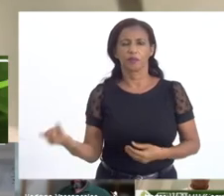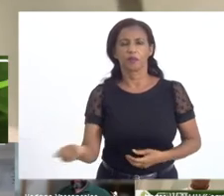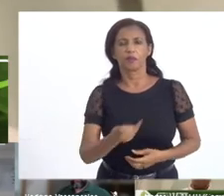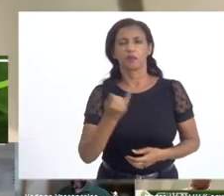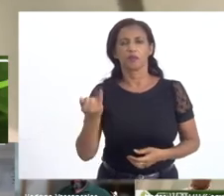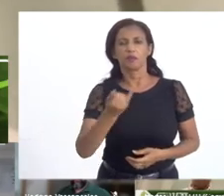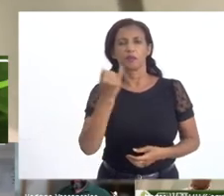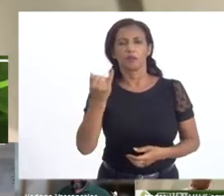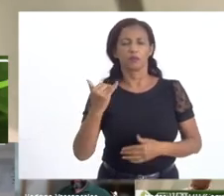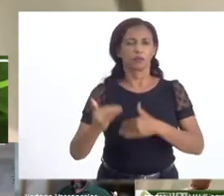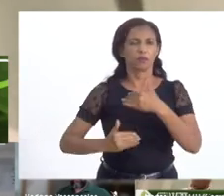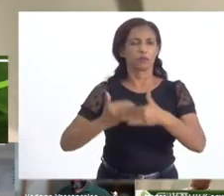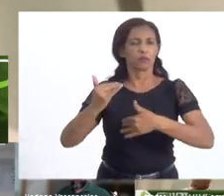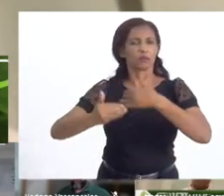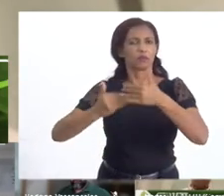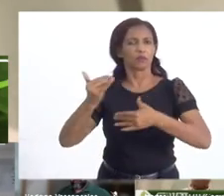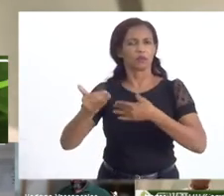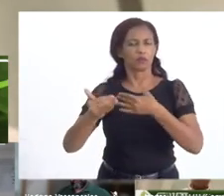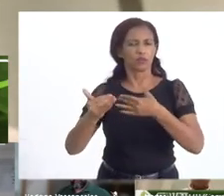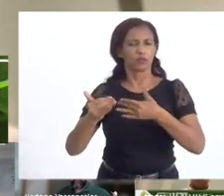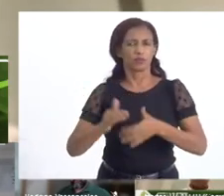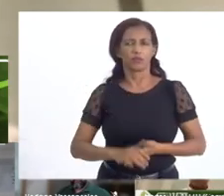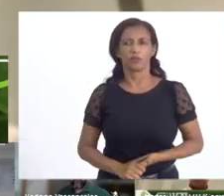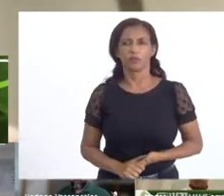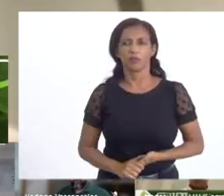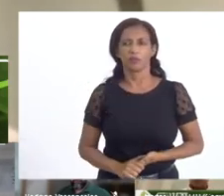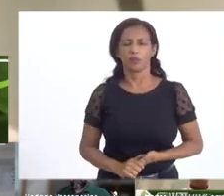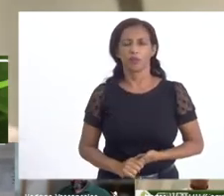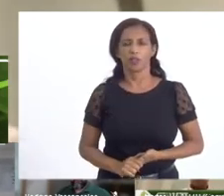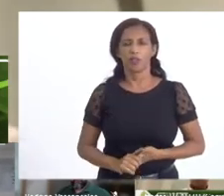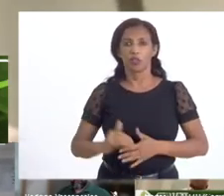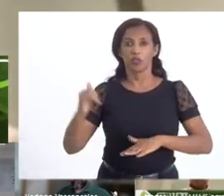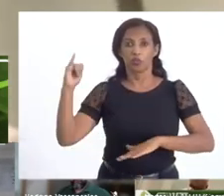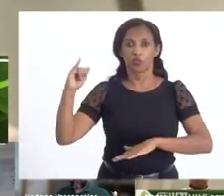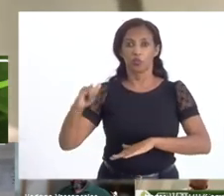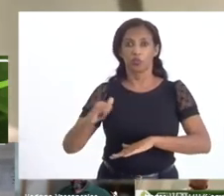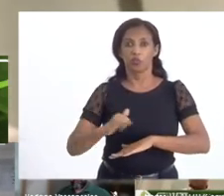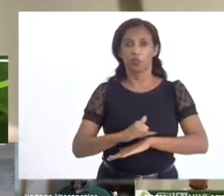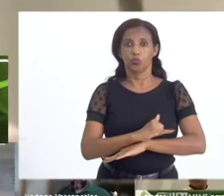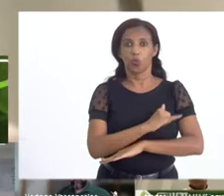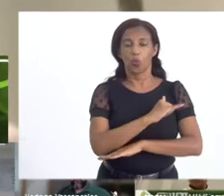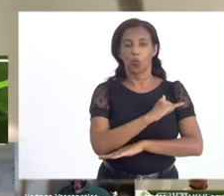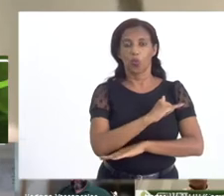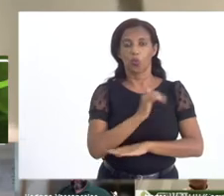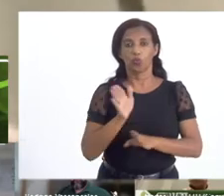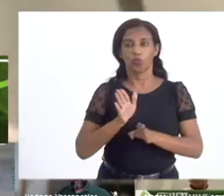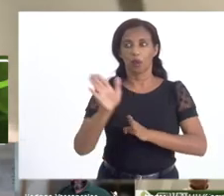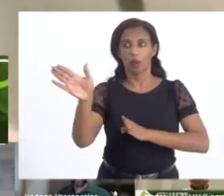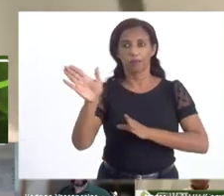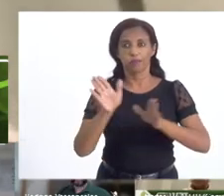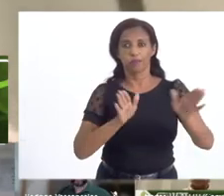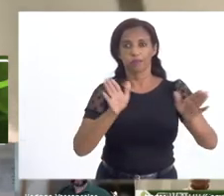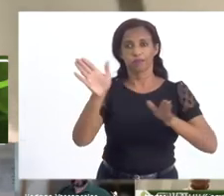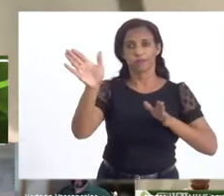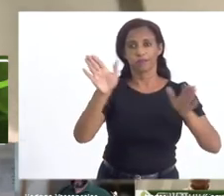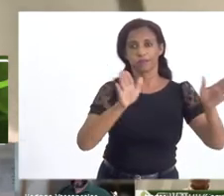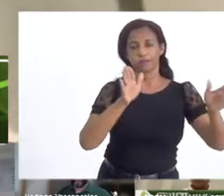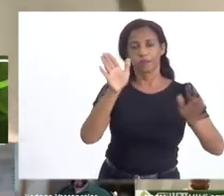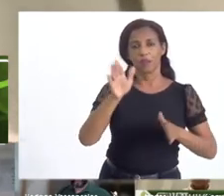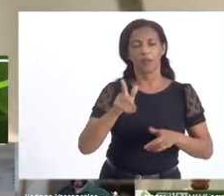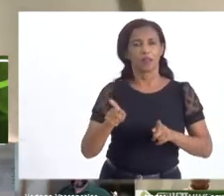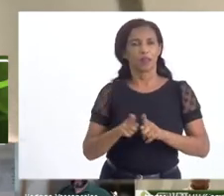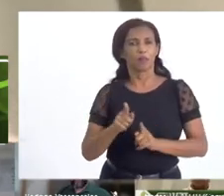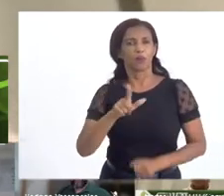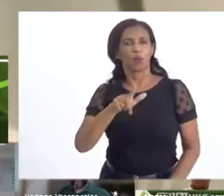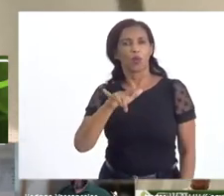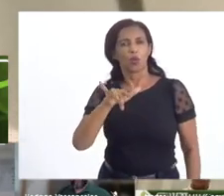importante no desenvolvimento de tráfego, de rotas. Inclusive, o nosso querido Luiz Strauss,